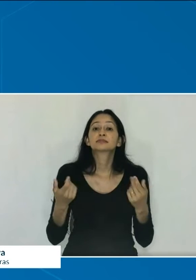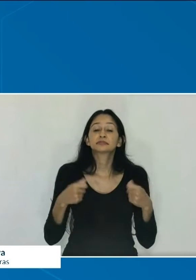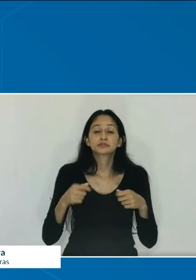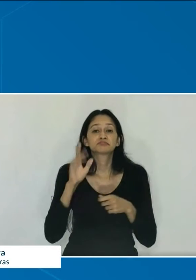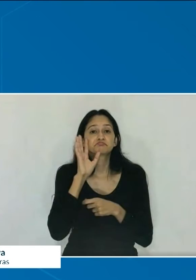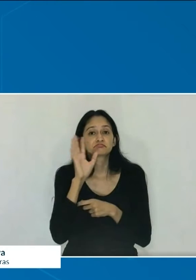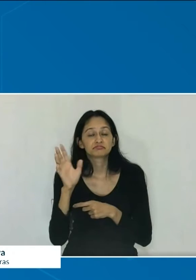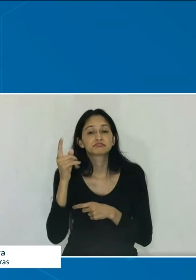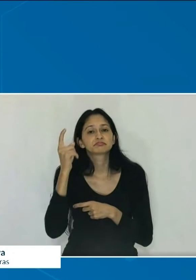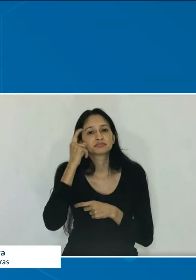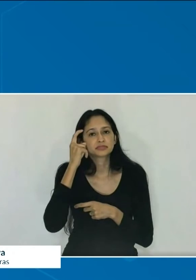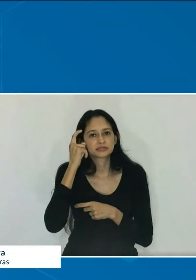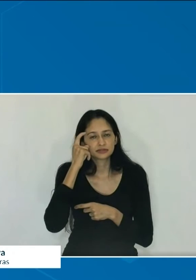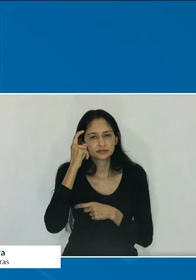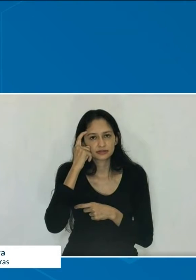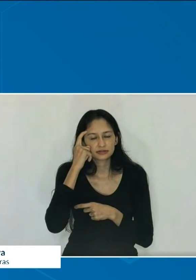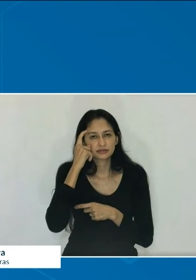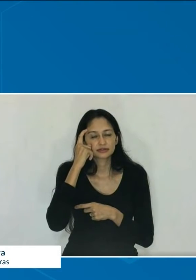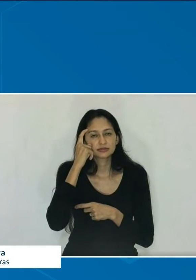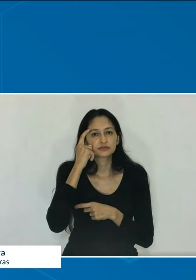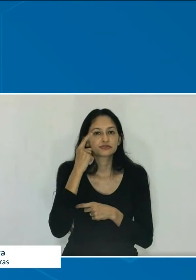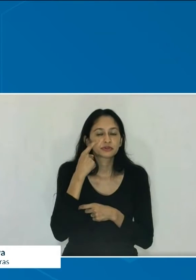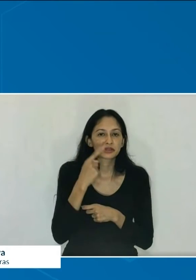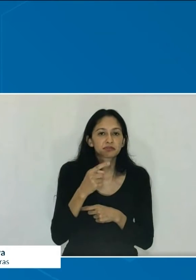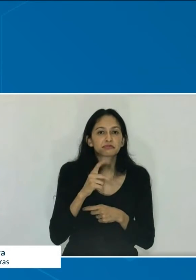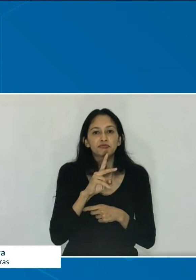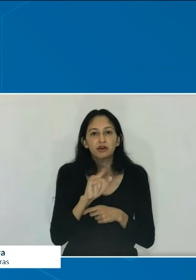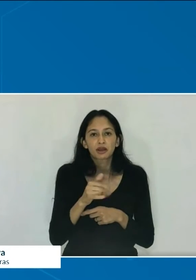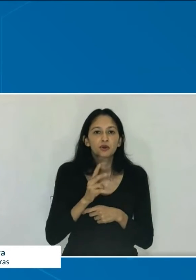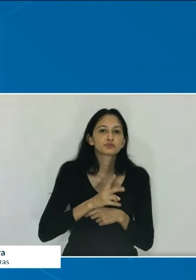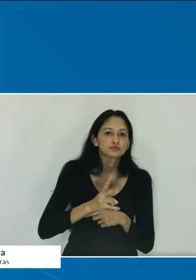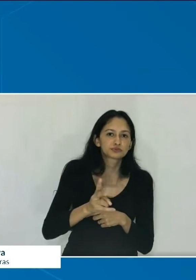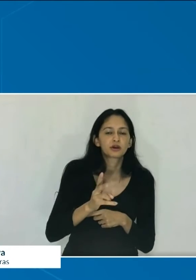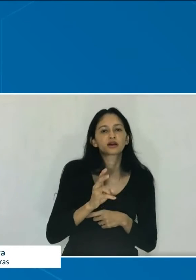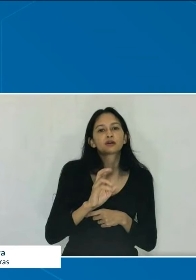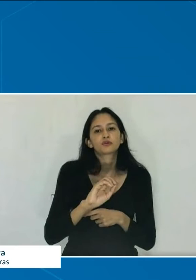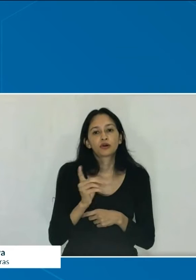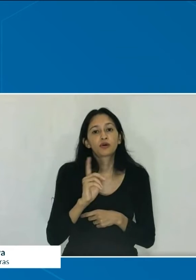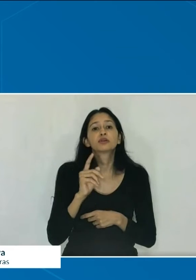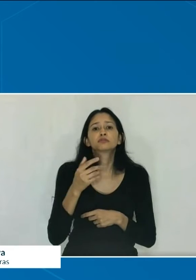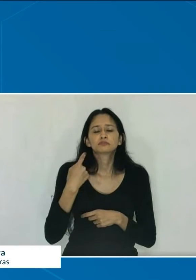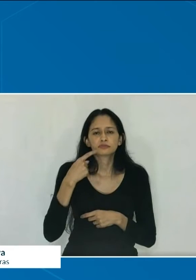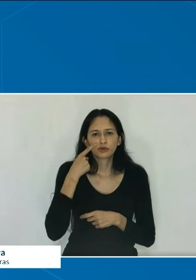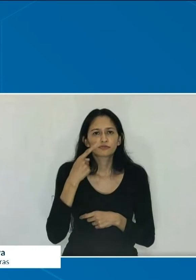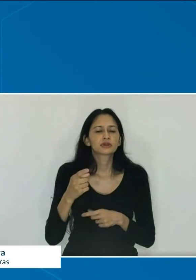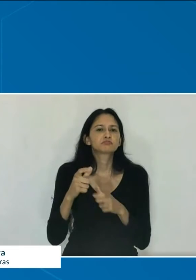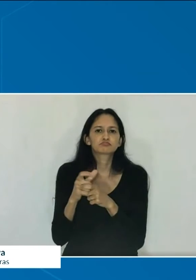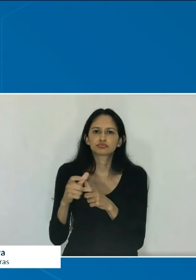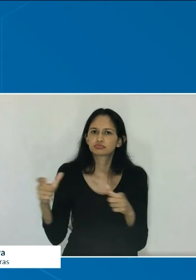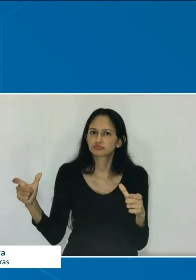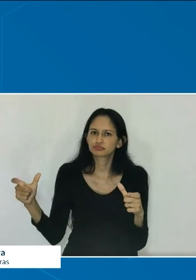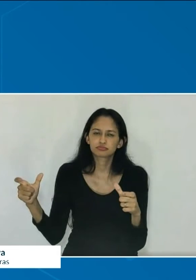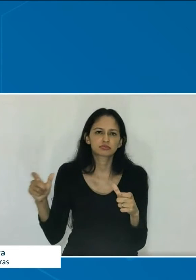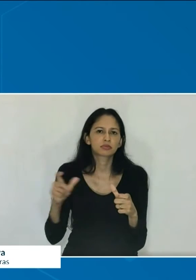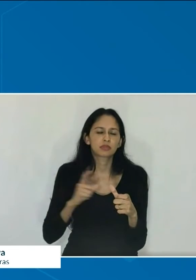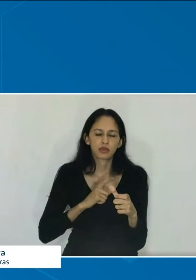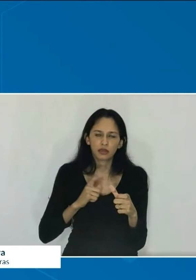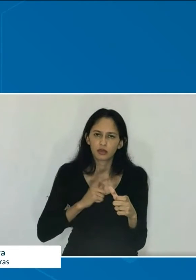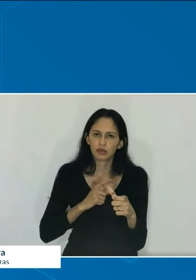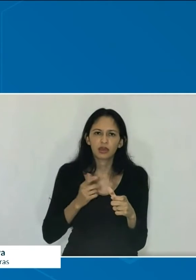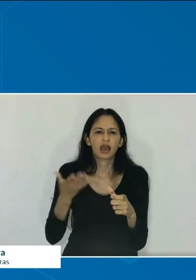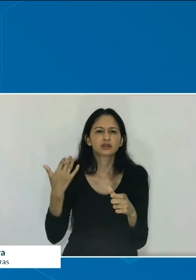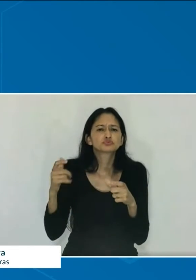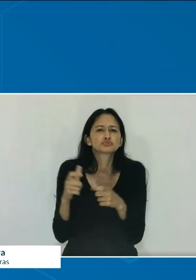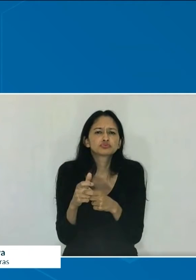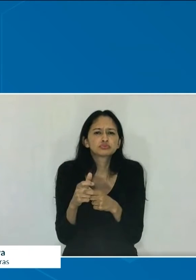e tentar quantificar, né? Porque a gente já tem uma noção de que aumentou o home office, é óbvio, Mas, assim, quantificar o